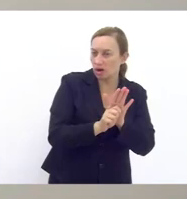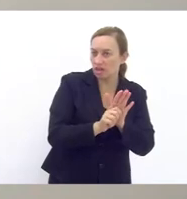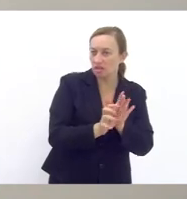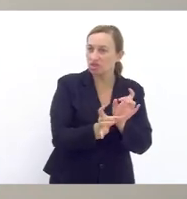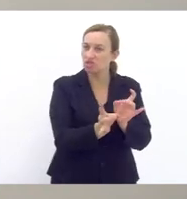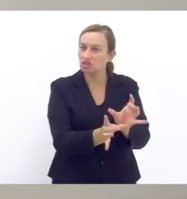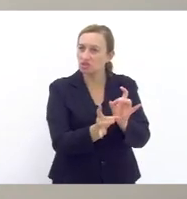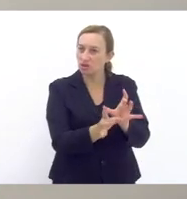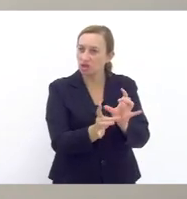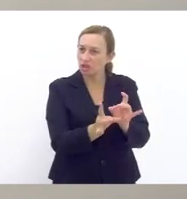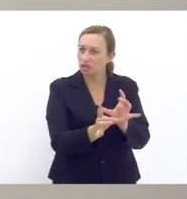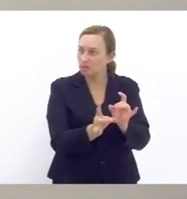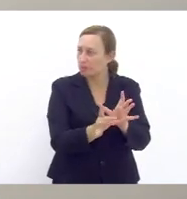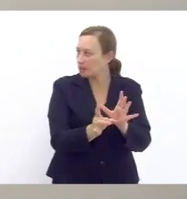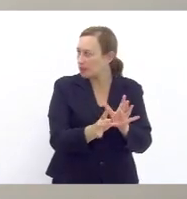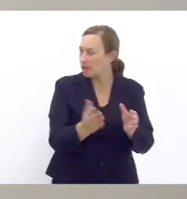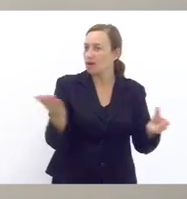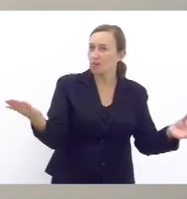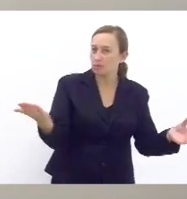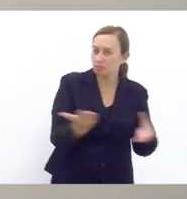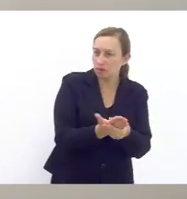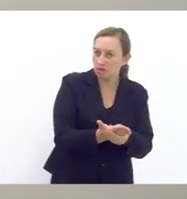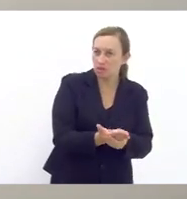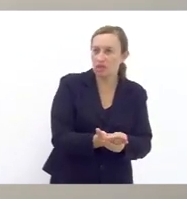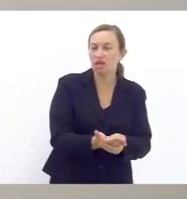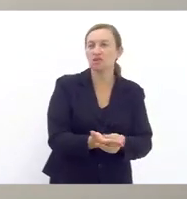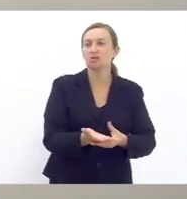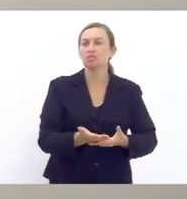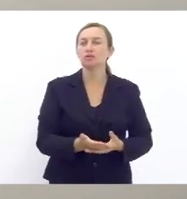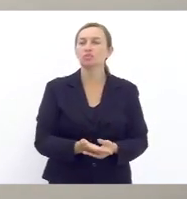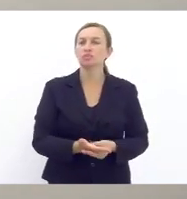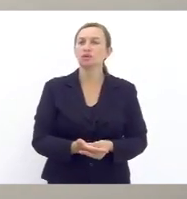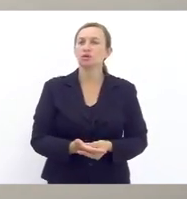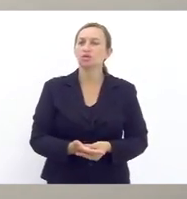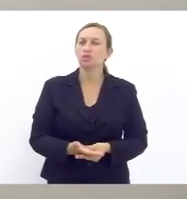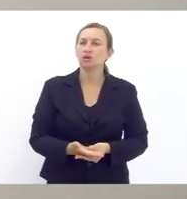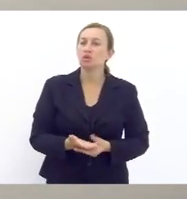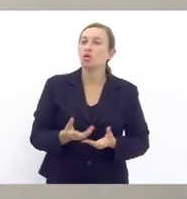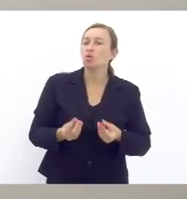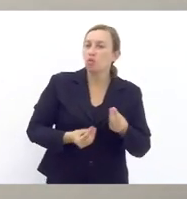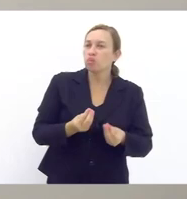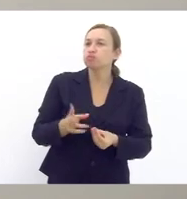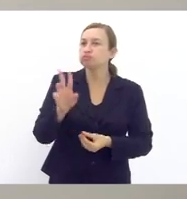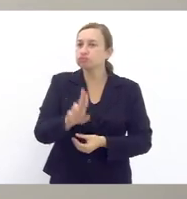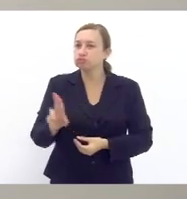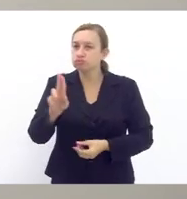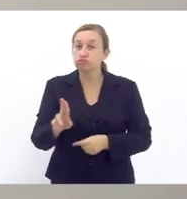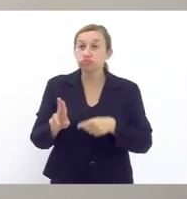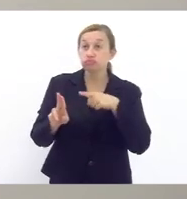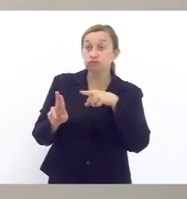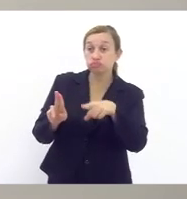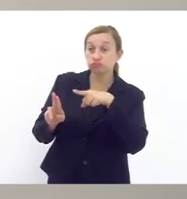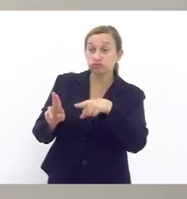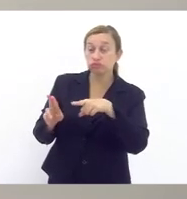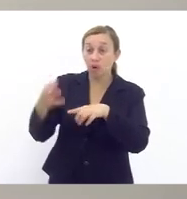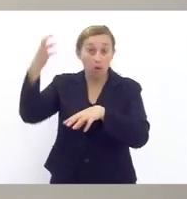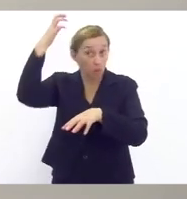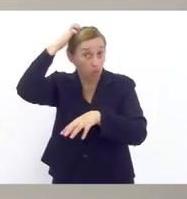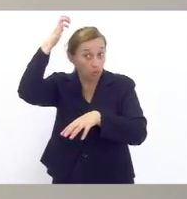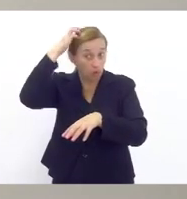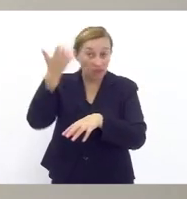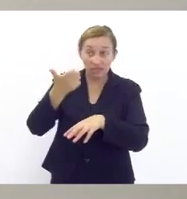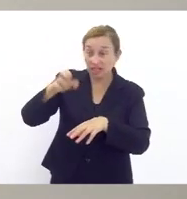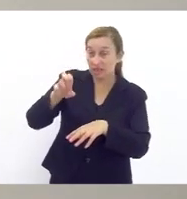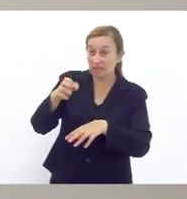gramaturas mínimas que elas poderiam ter sido colocadas como usuárias e as ali estão condenadas a 15